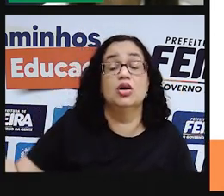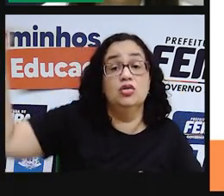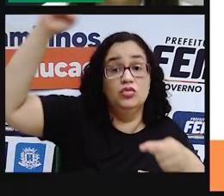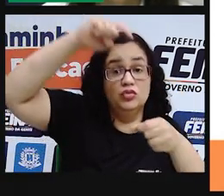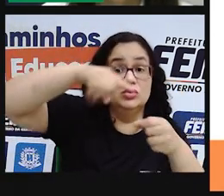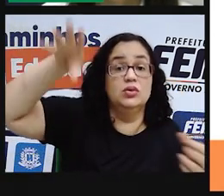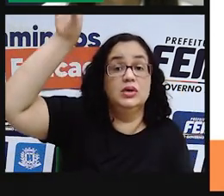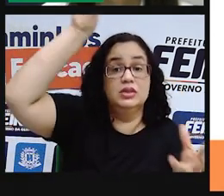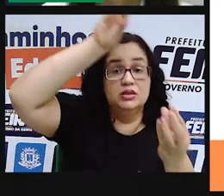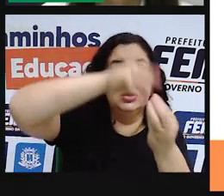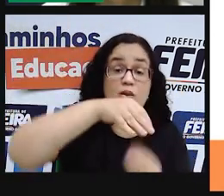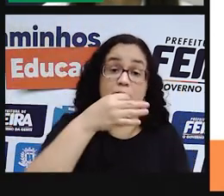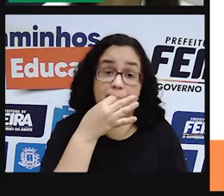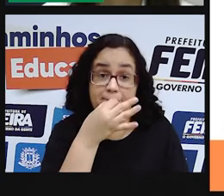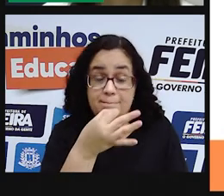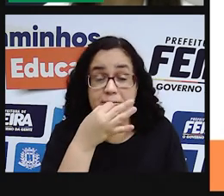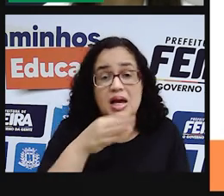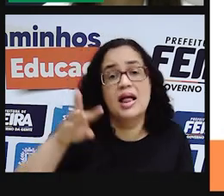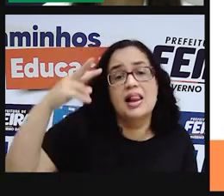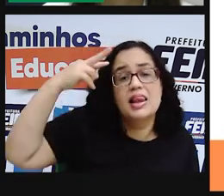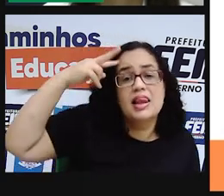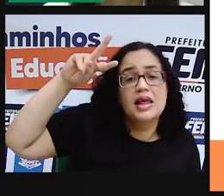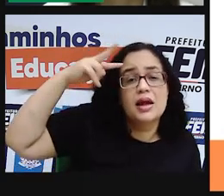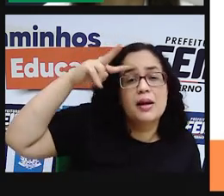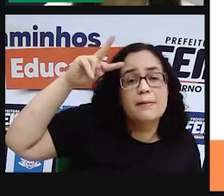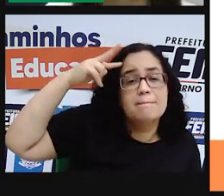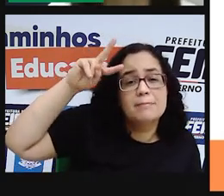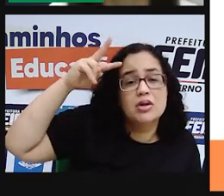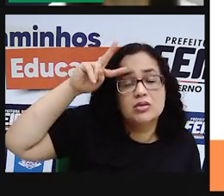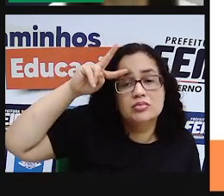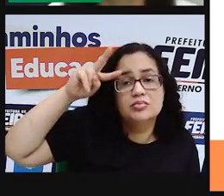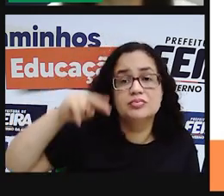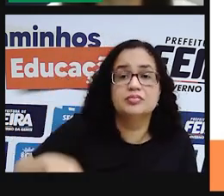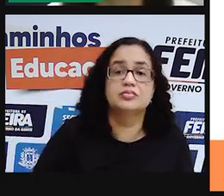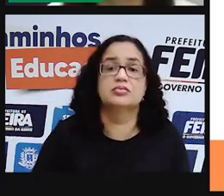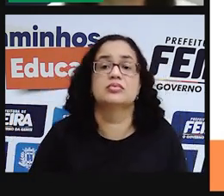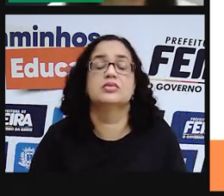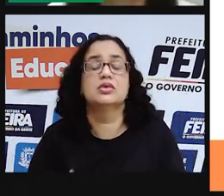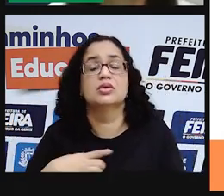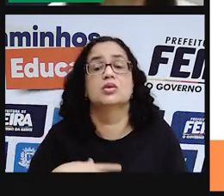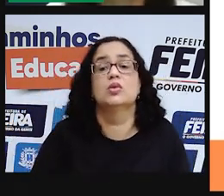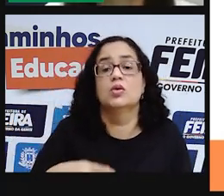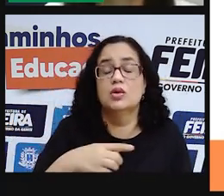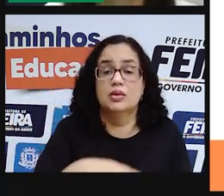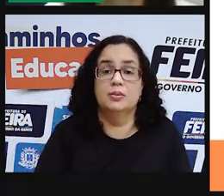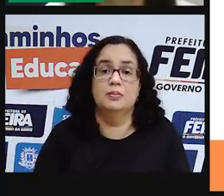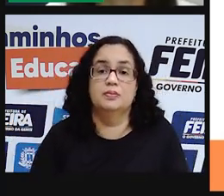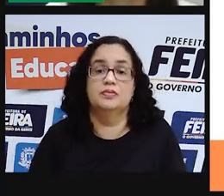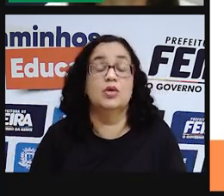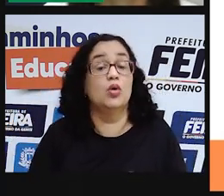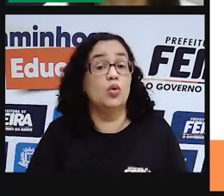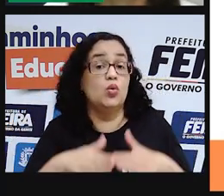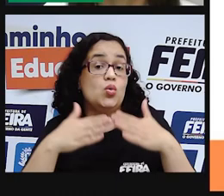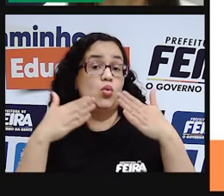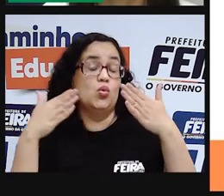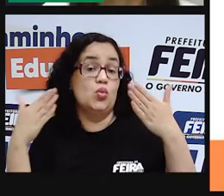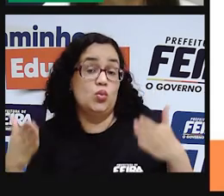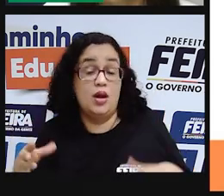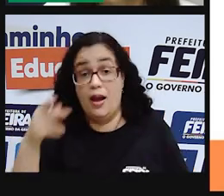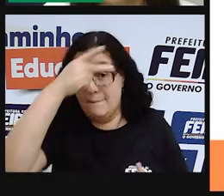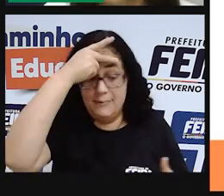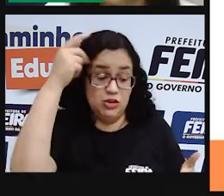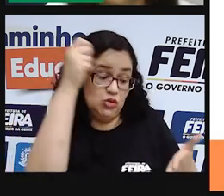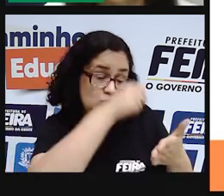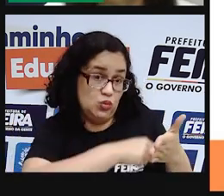um pouquinho à resenha crítica e lembra aí, ó, quais são as intenções, quais são os propósitos quando o autor